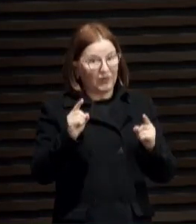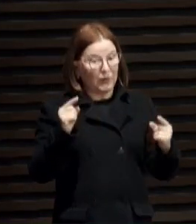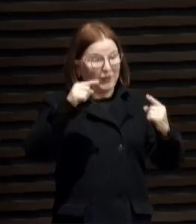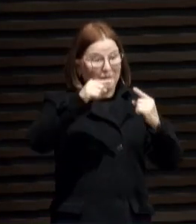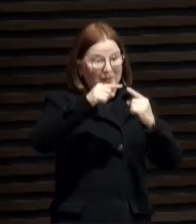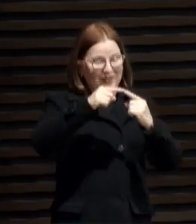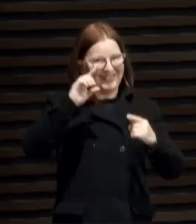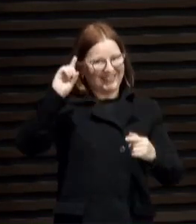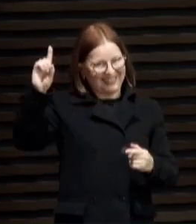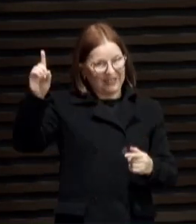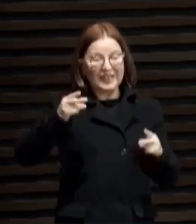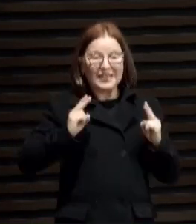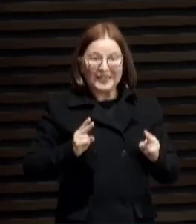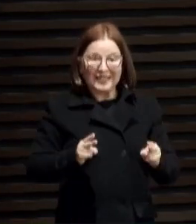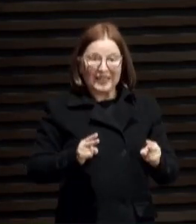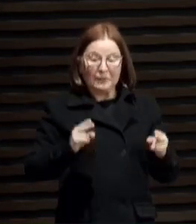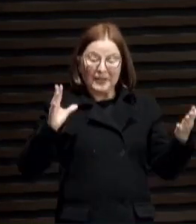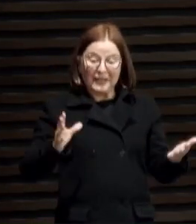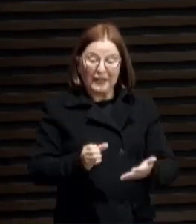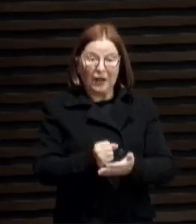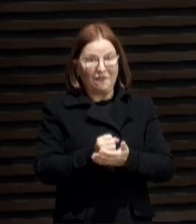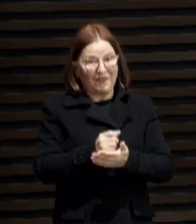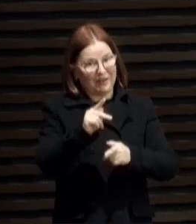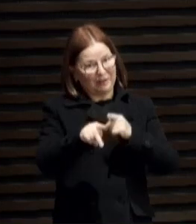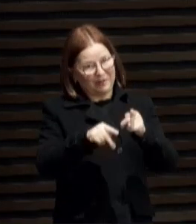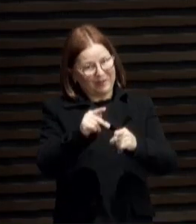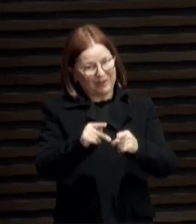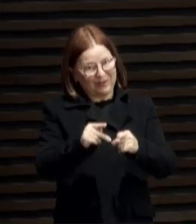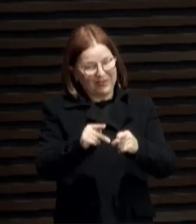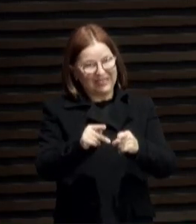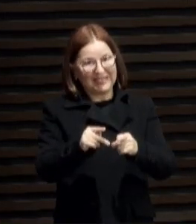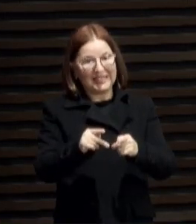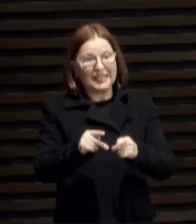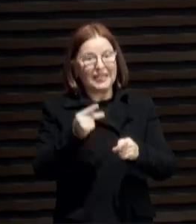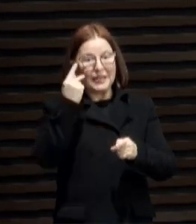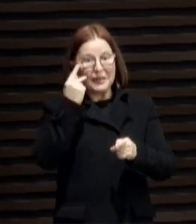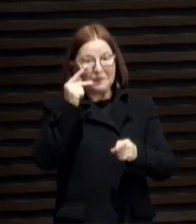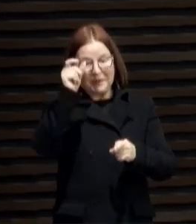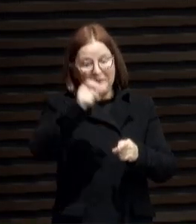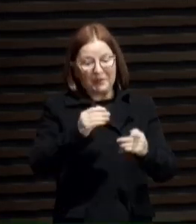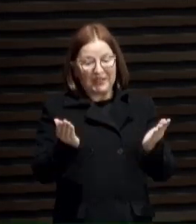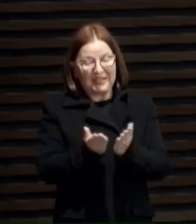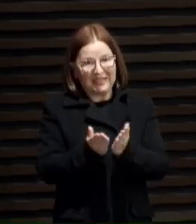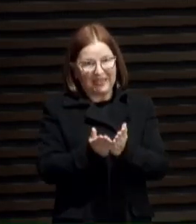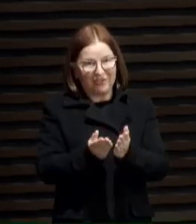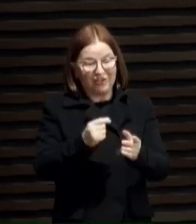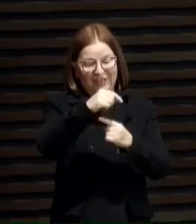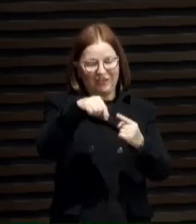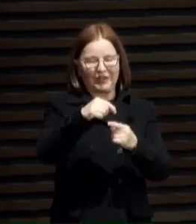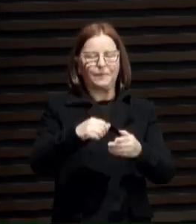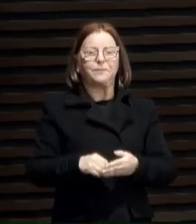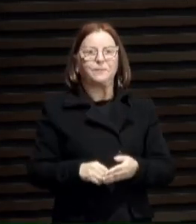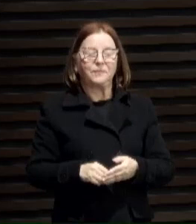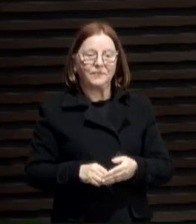mensagem de Deus, sempre foi salvar o incrédulo e santificar o crente. E nesse caso de Malaquias,